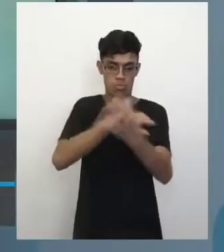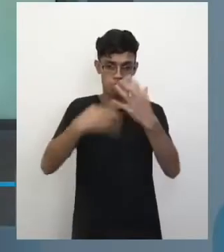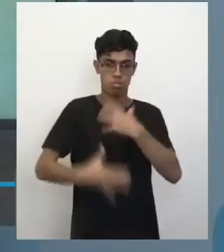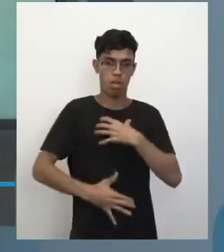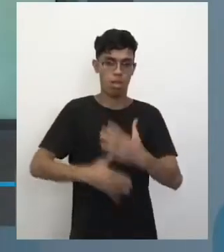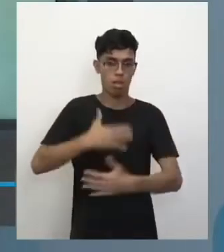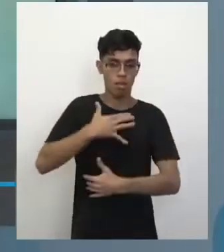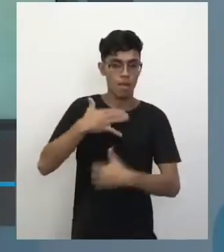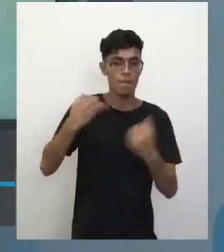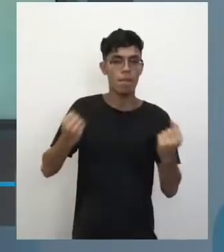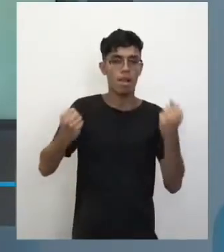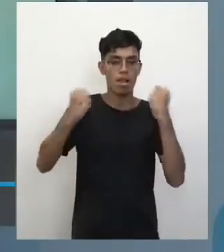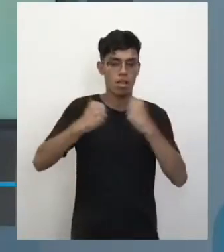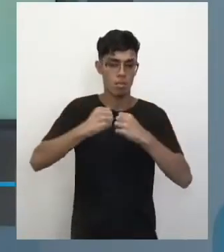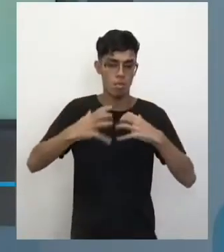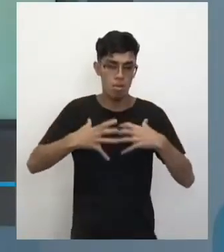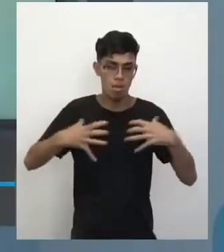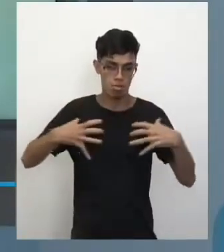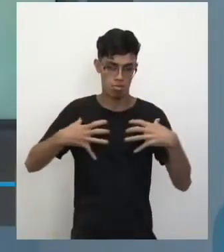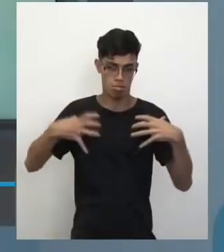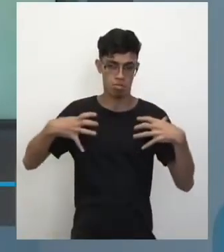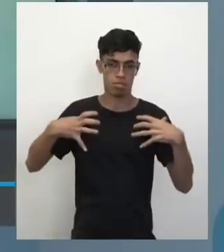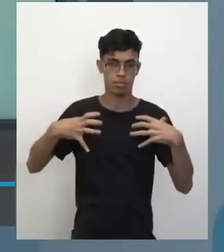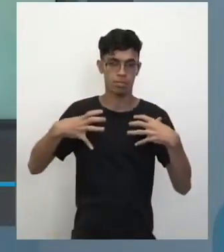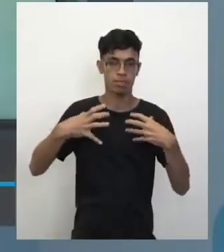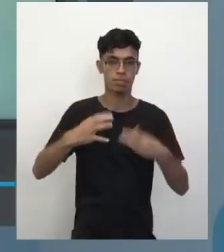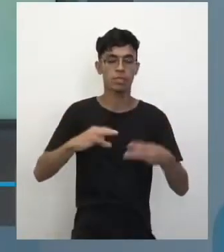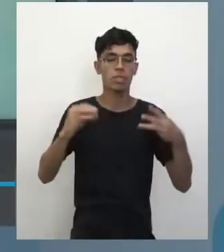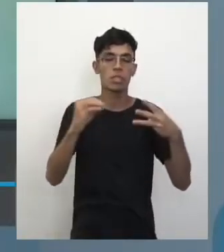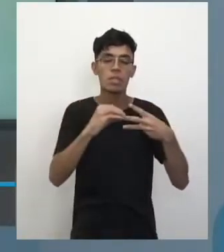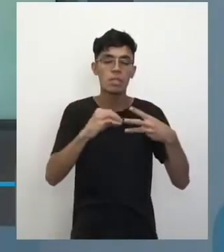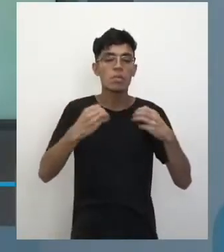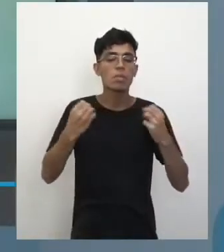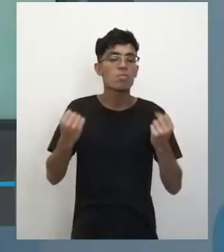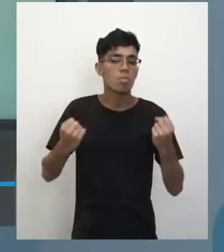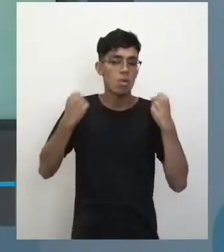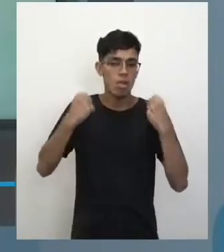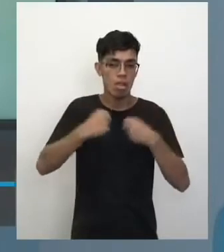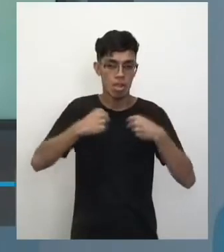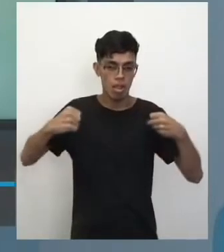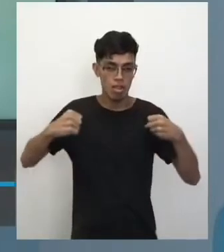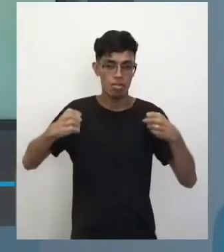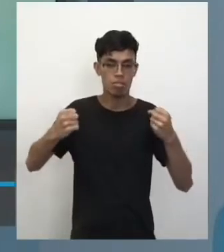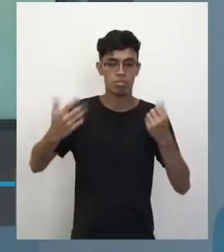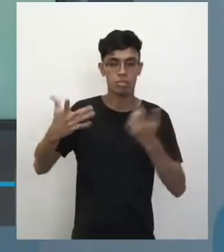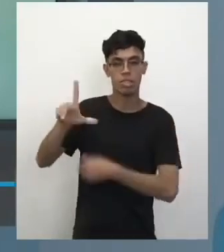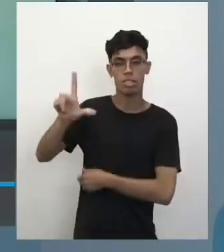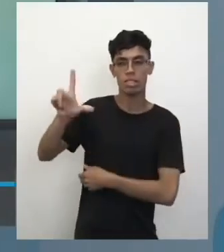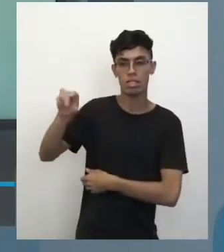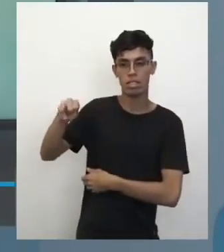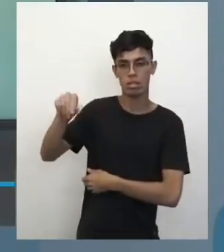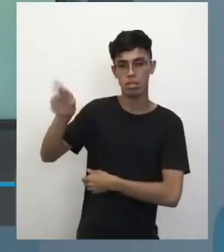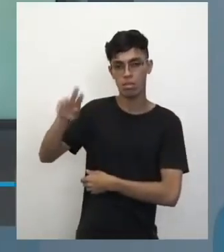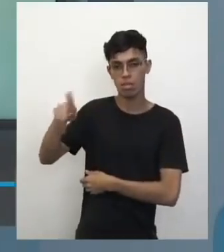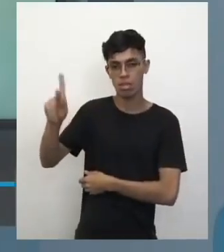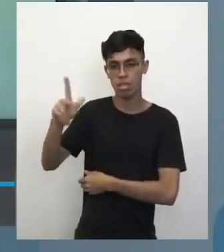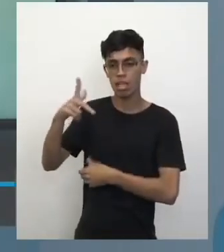a estrutura dele, vai inchando lá as células musculares e tal. Então, de acordo com a ideia de Lamarck, isso